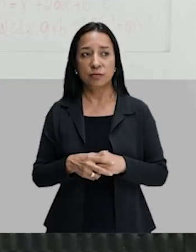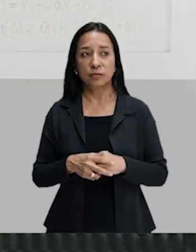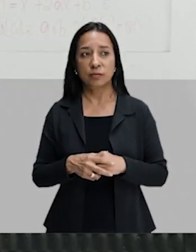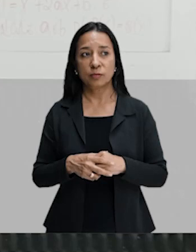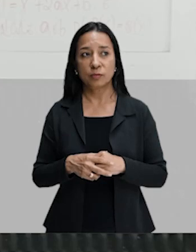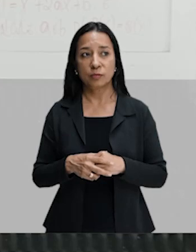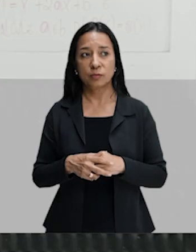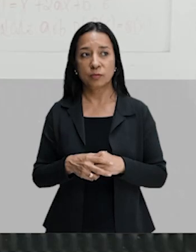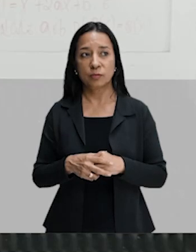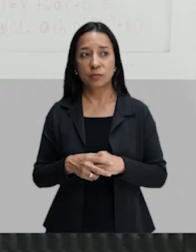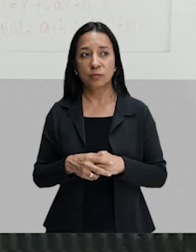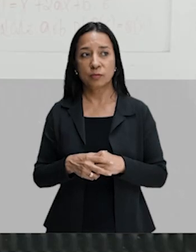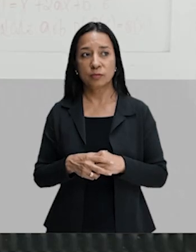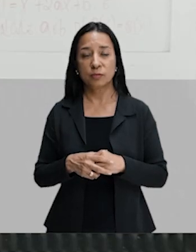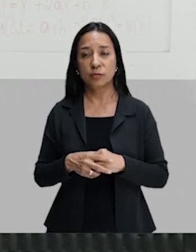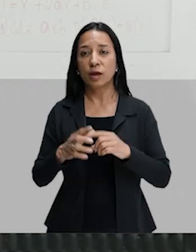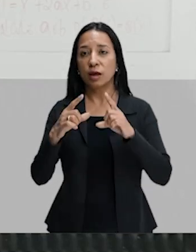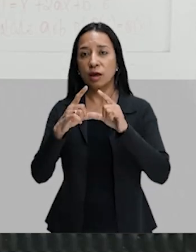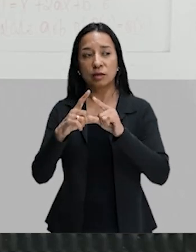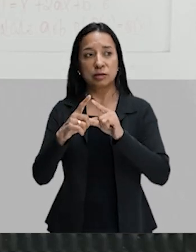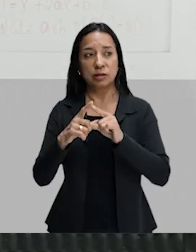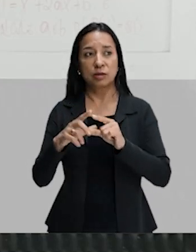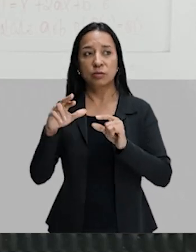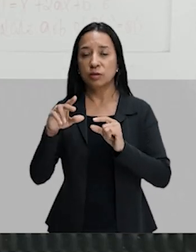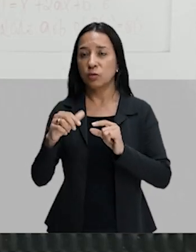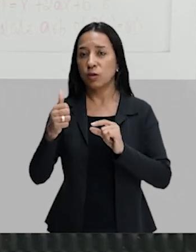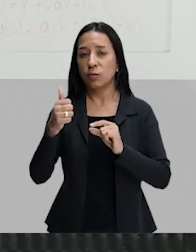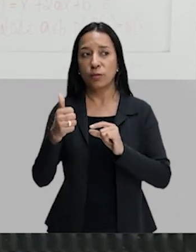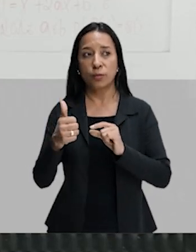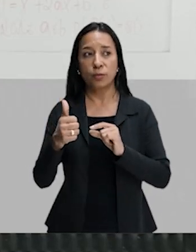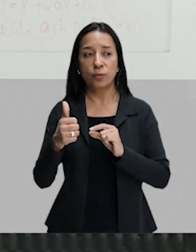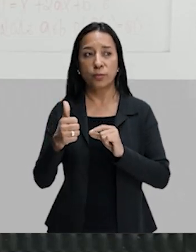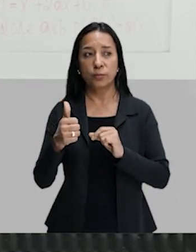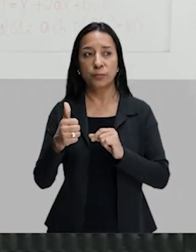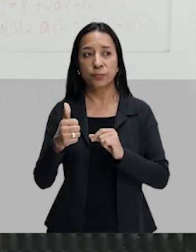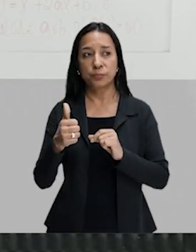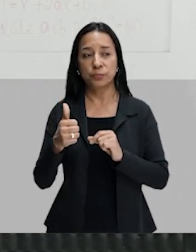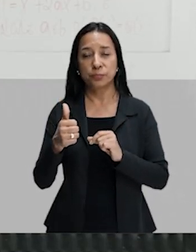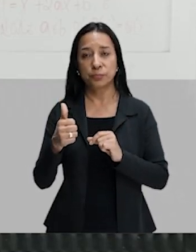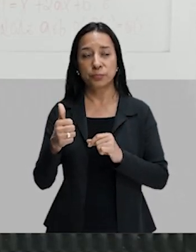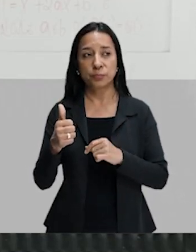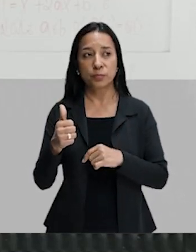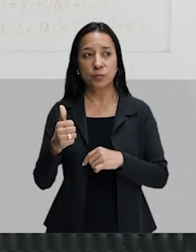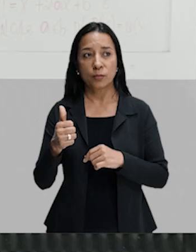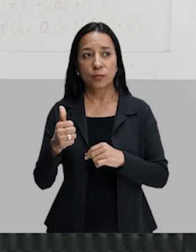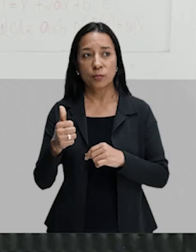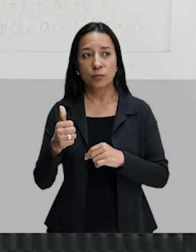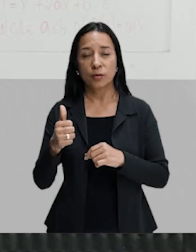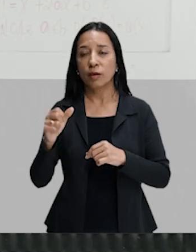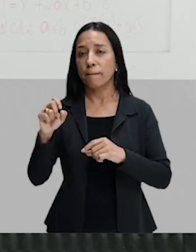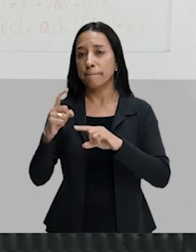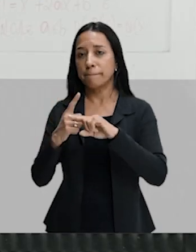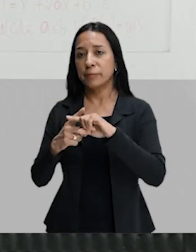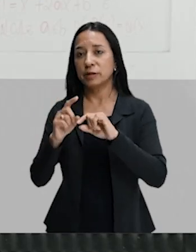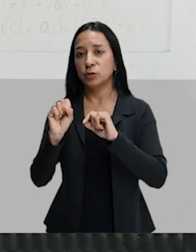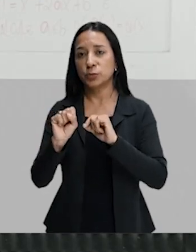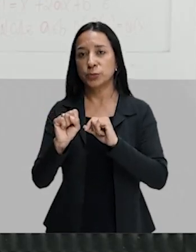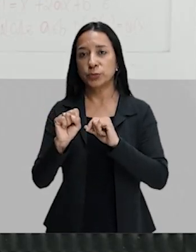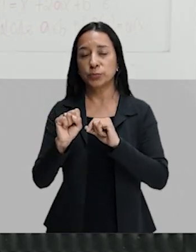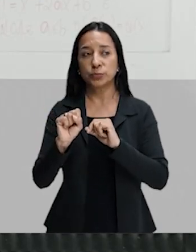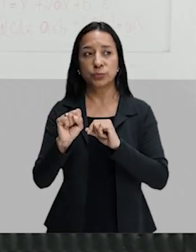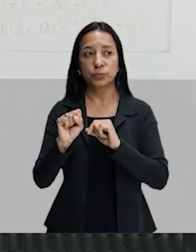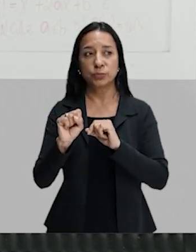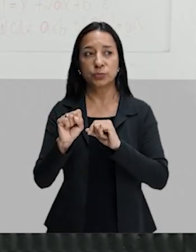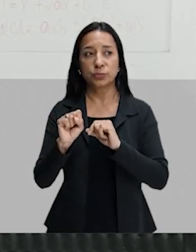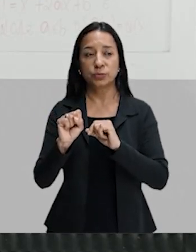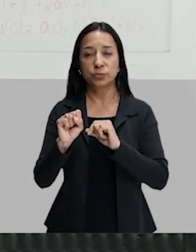Menos 4 multiplicado por 1, multiplicado por menos 2, vai dar 8. Né? E aí você vai ter